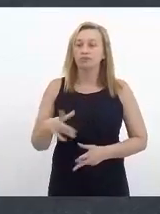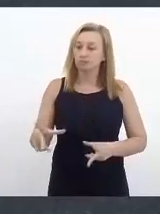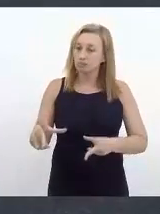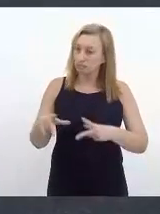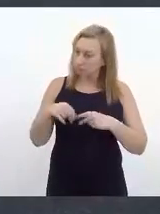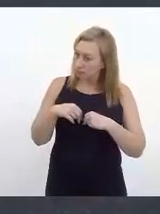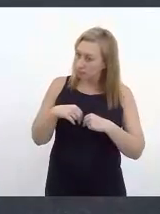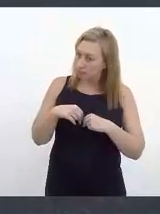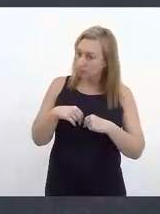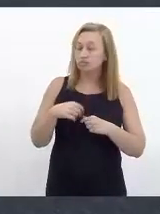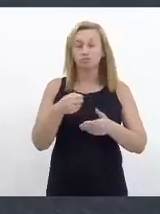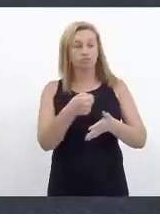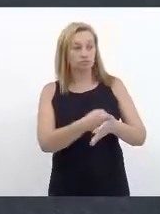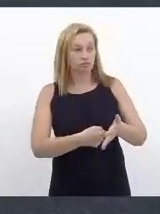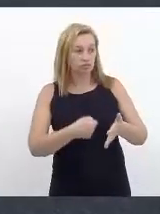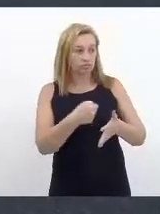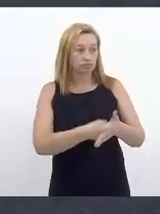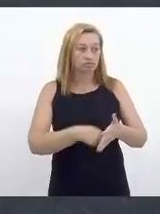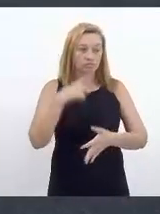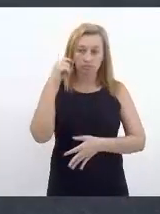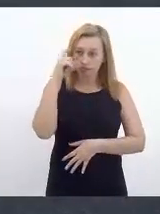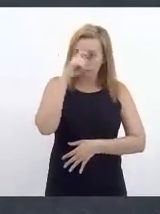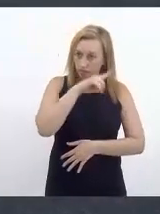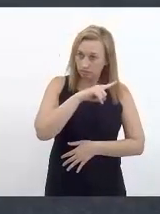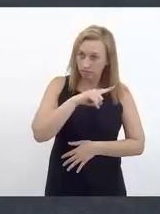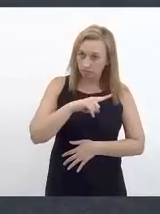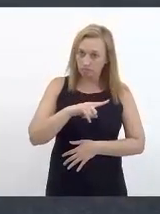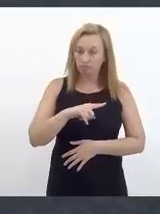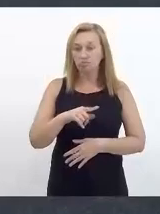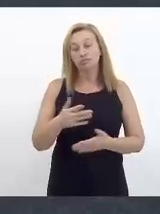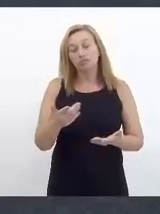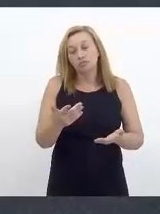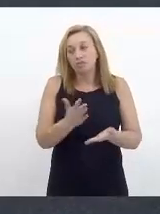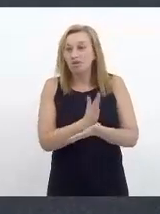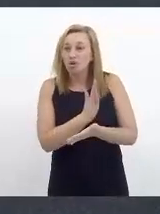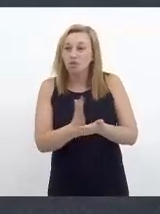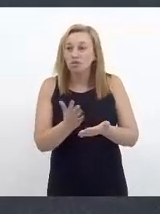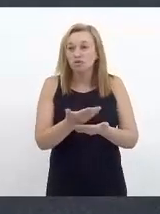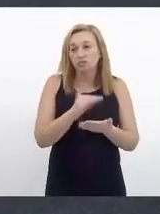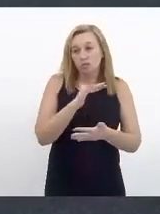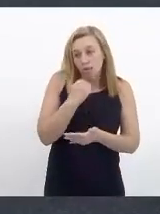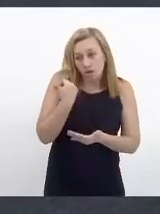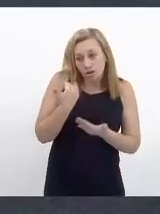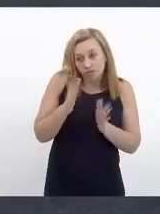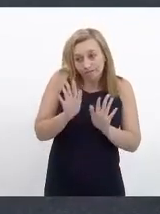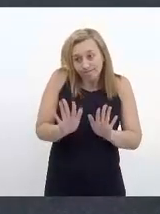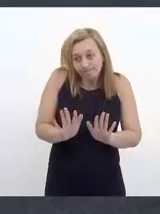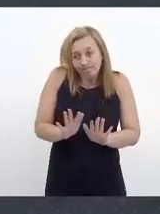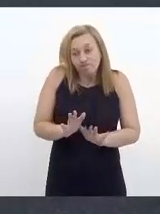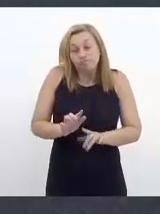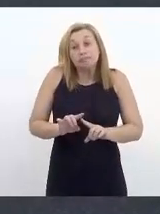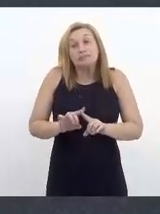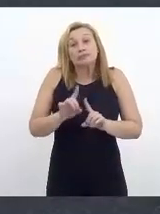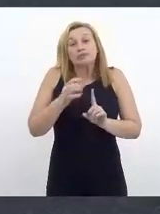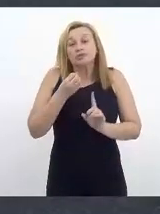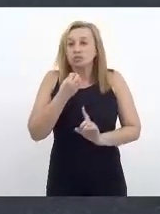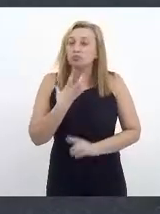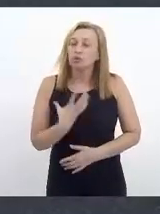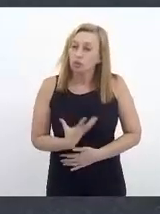merecida, uma luta árdua. Muitos ficaram pelo caminho, infelizmente, mas que bom que